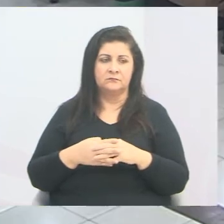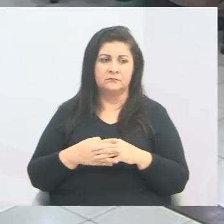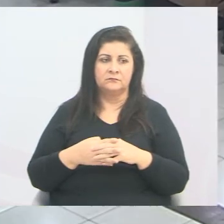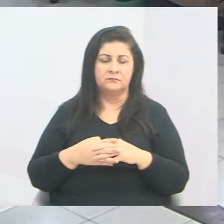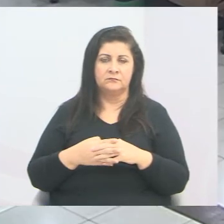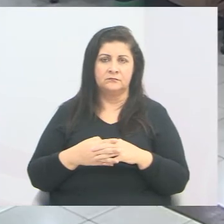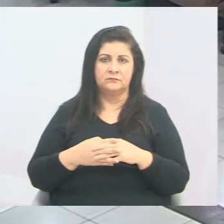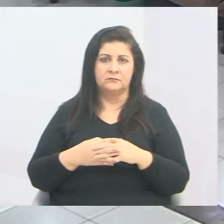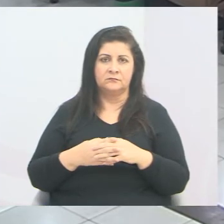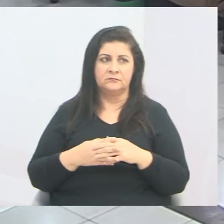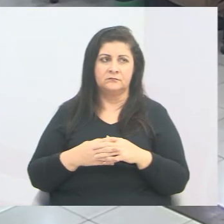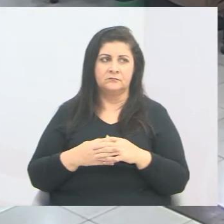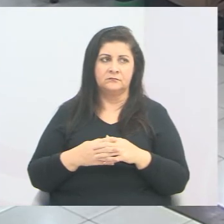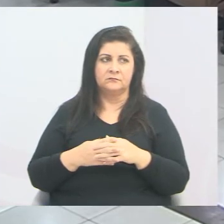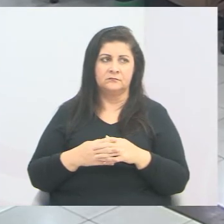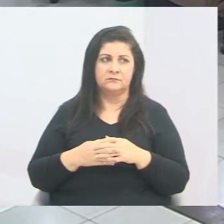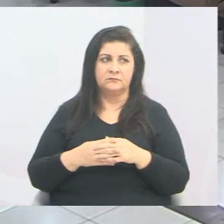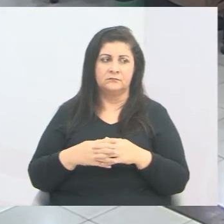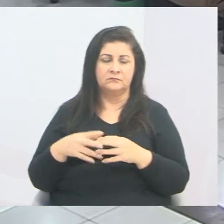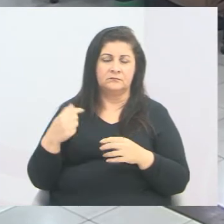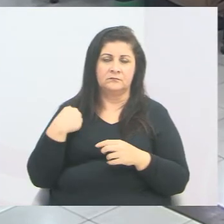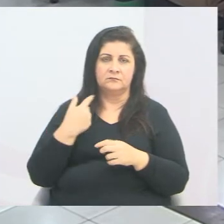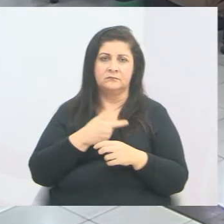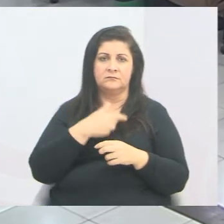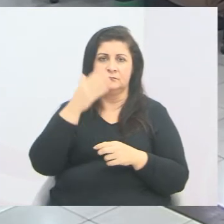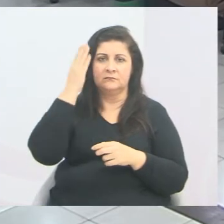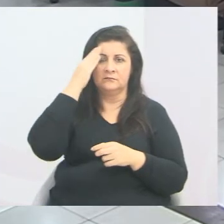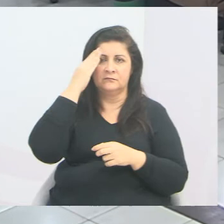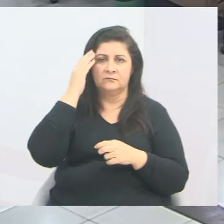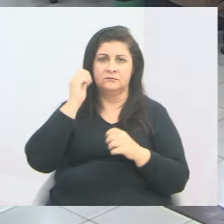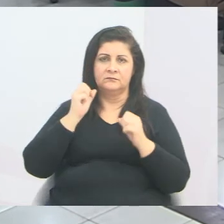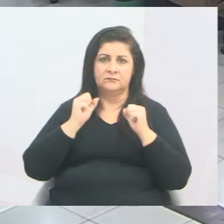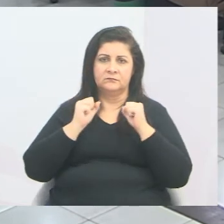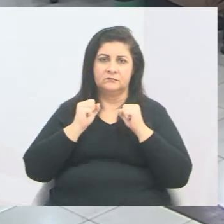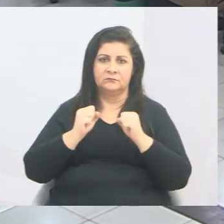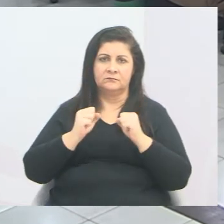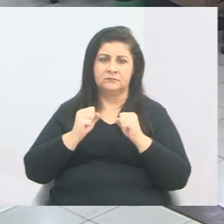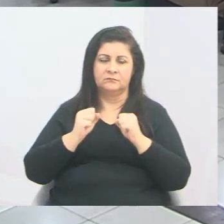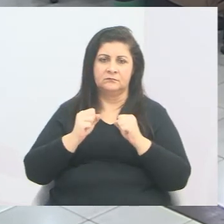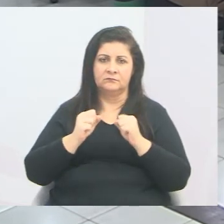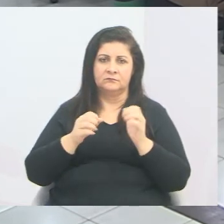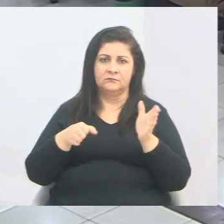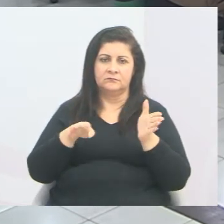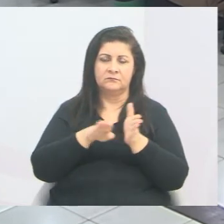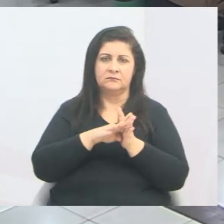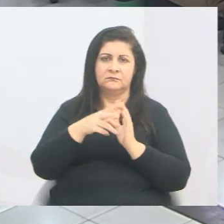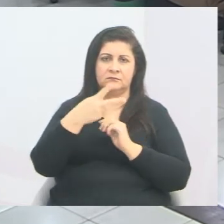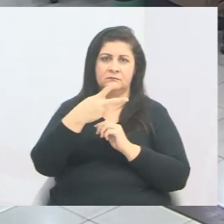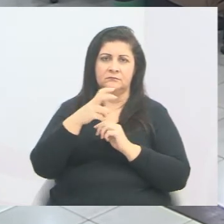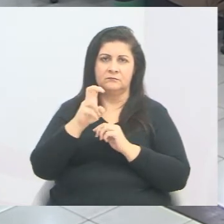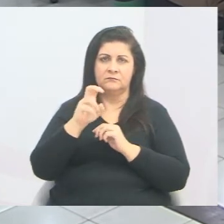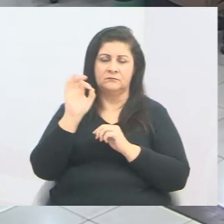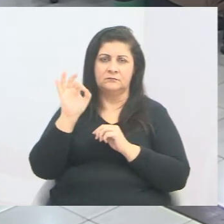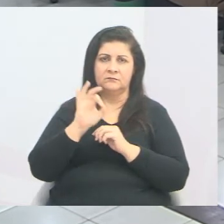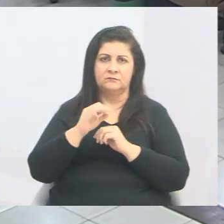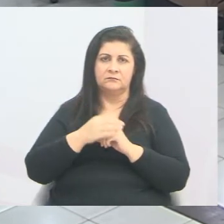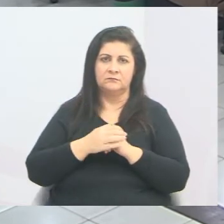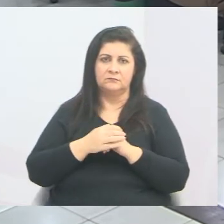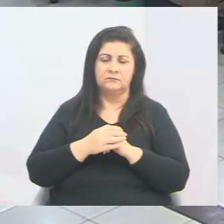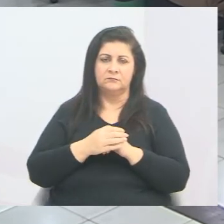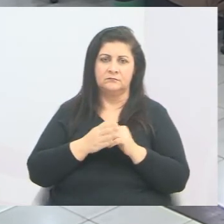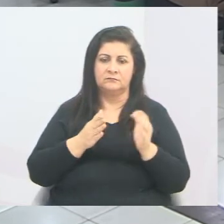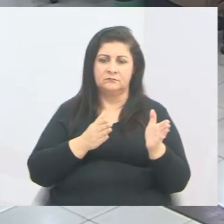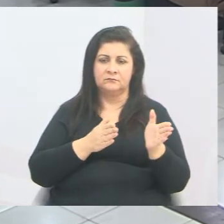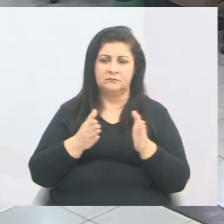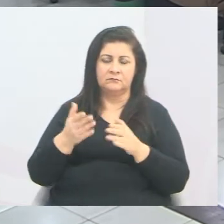Edgar, a gente sabe que tem a possibilidade de remanejamento até de 25%. E como eu não estava no outro mandato,